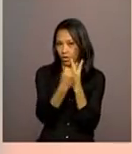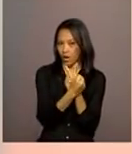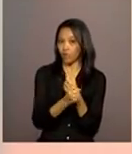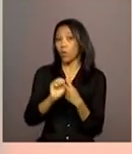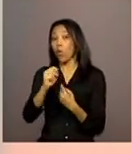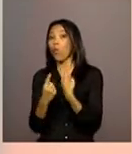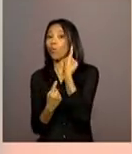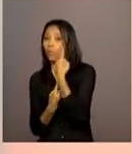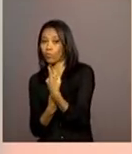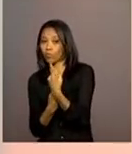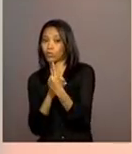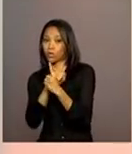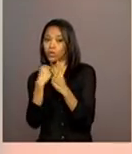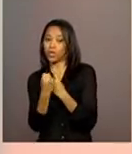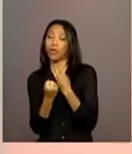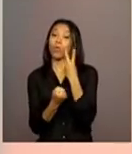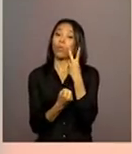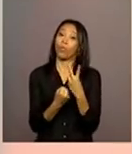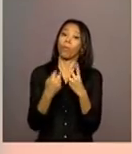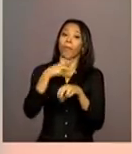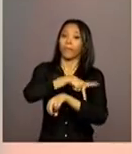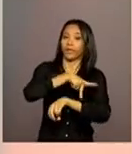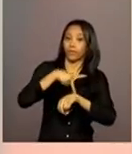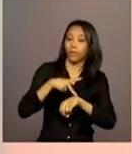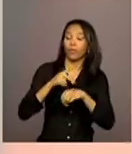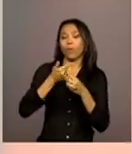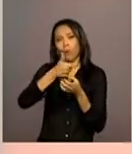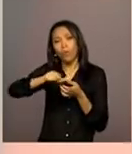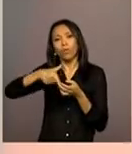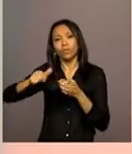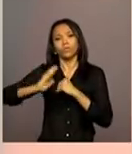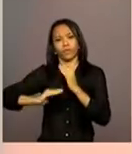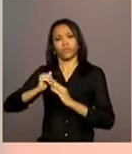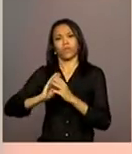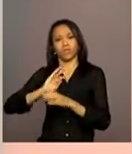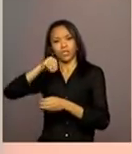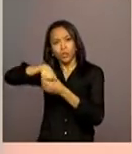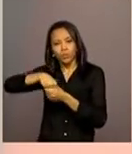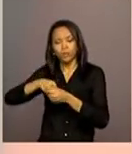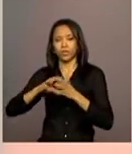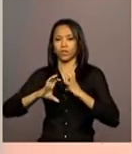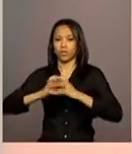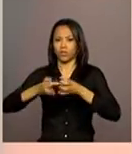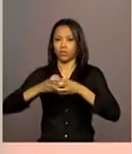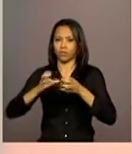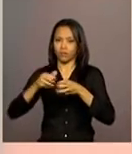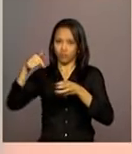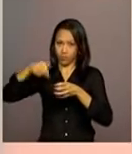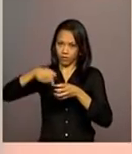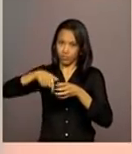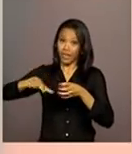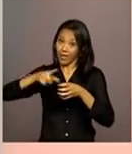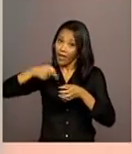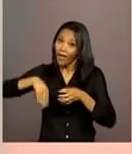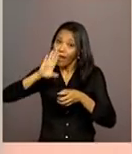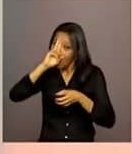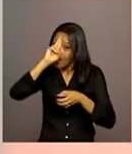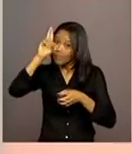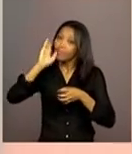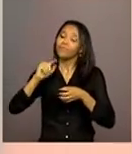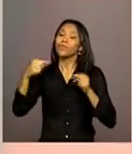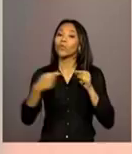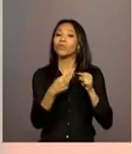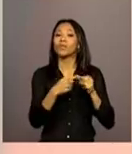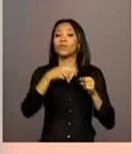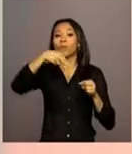assistente social e um pedagogo outros profissionais eh incluídos como os profissionais de referência na nobia RH